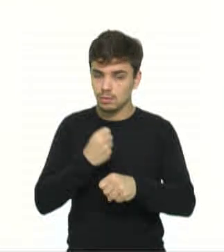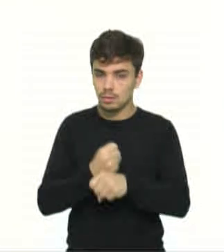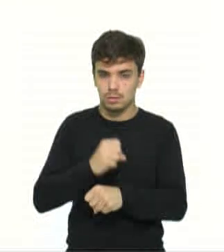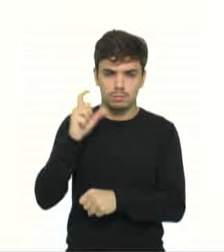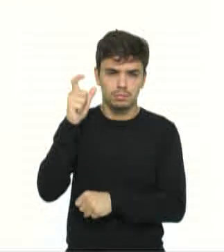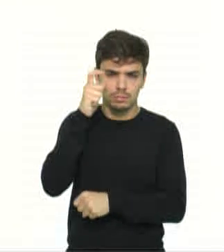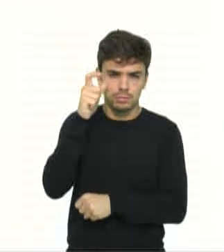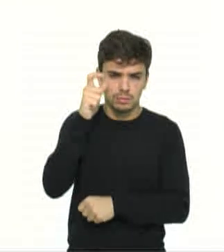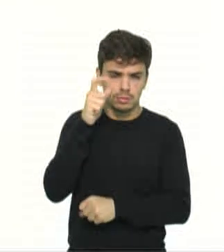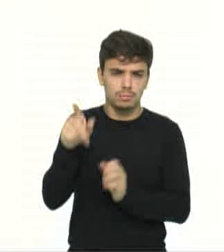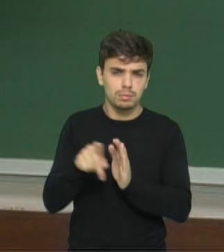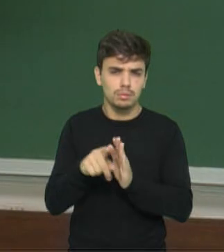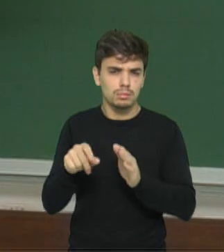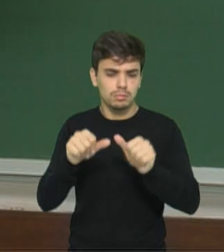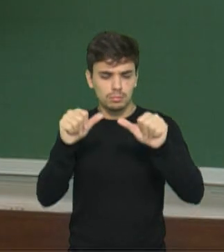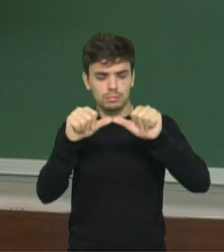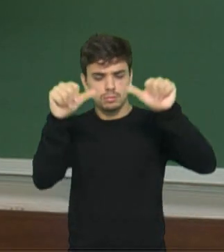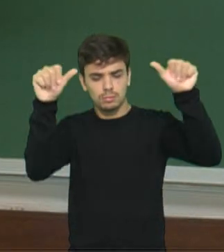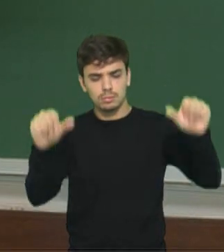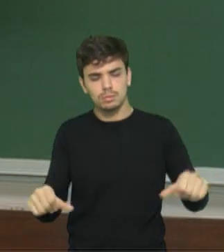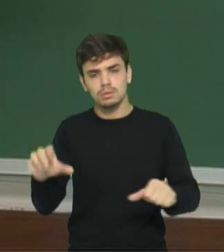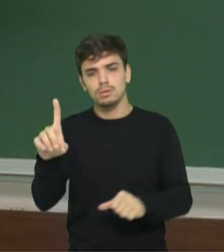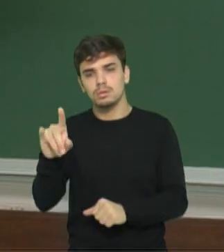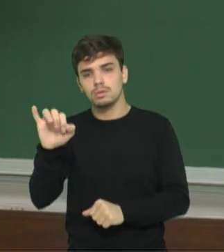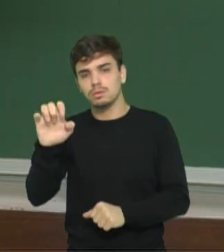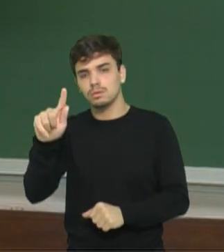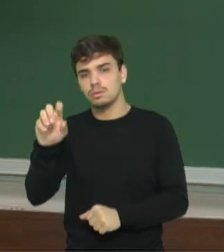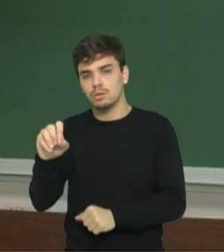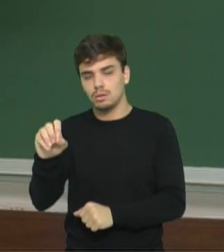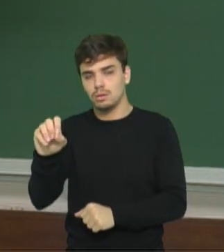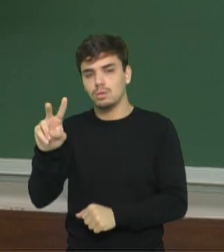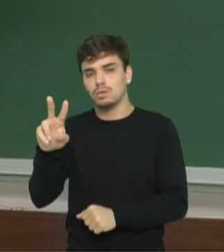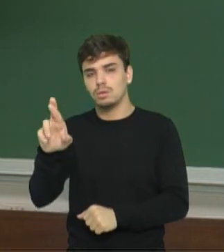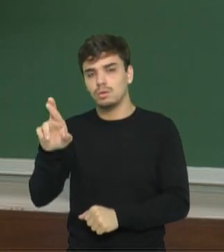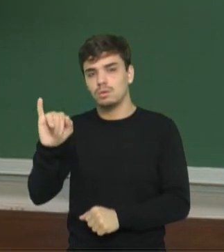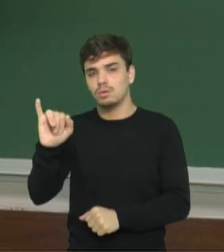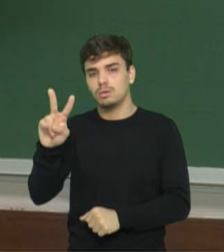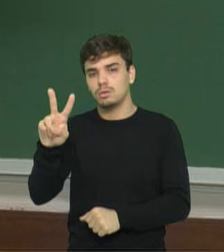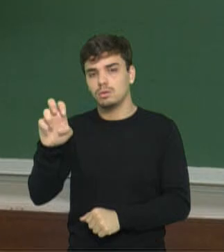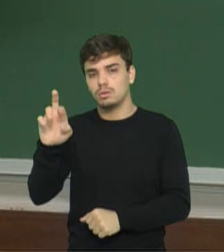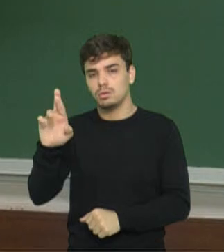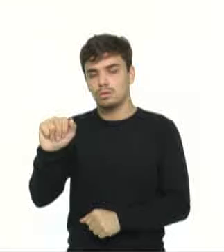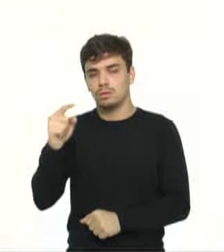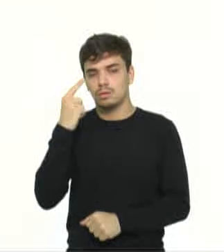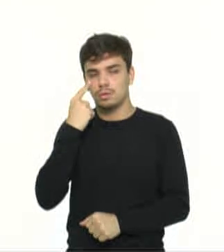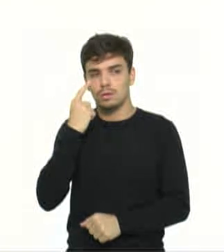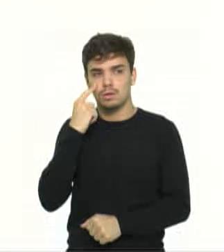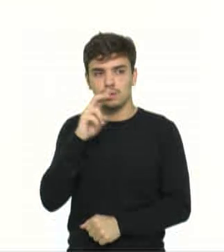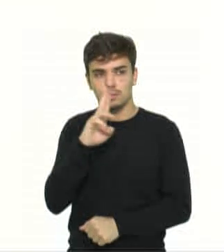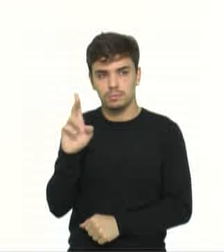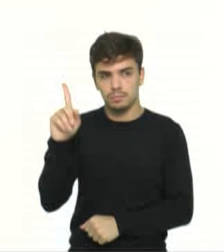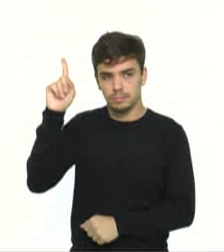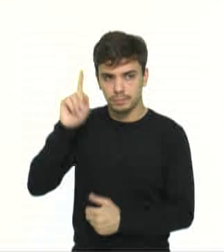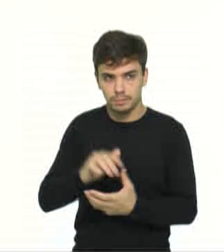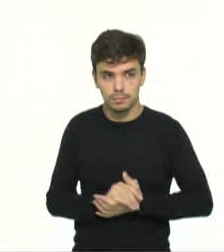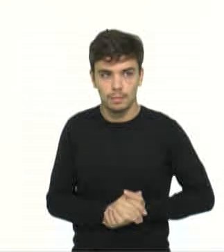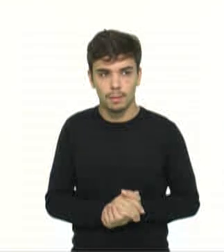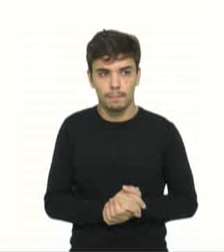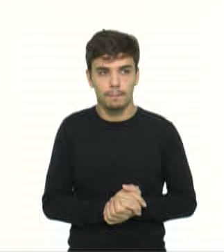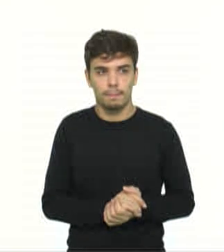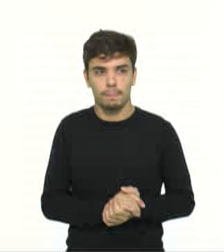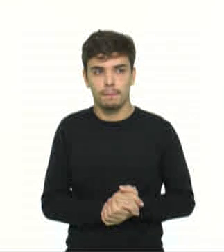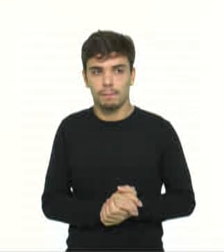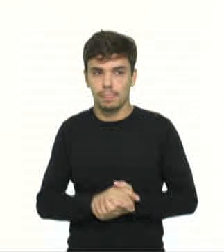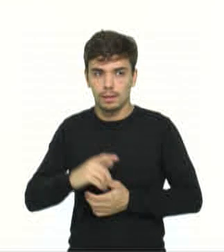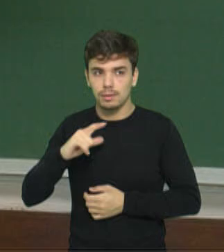do Diego Rivera. Diego Rivera, ele é um pintor muralista mexicano. A obra se chama A Gloriosa Vitória. Então a gente tem o